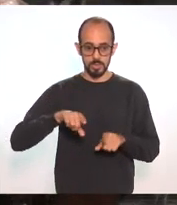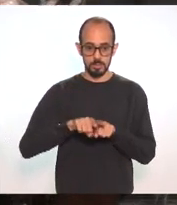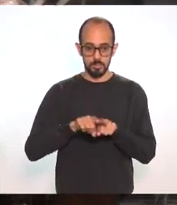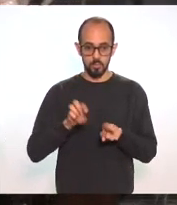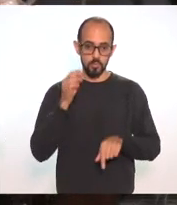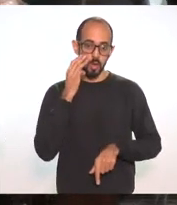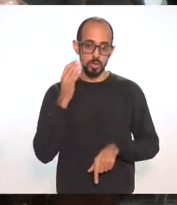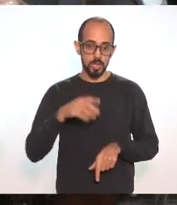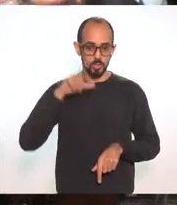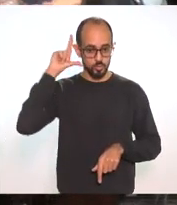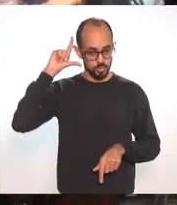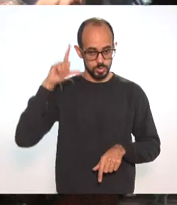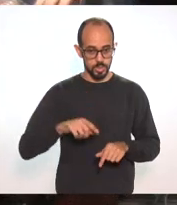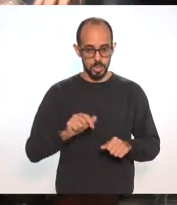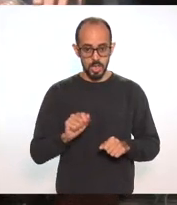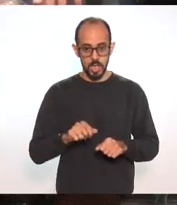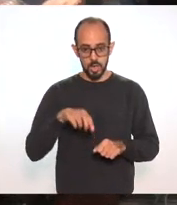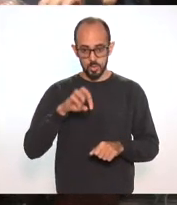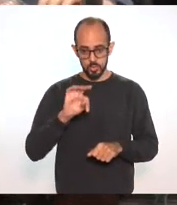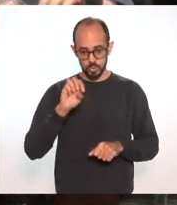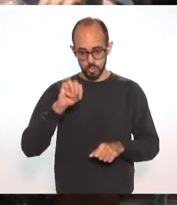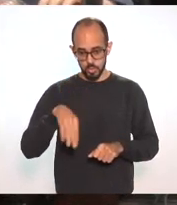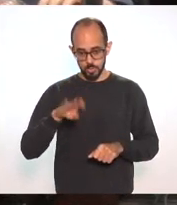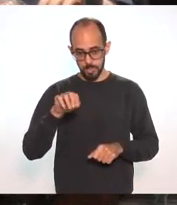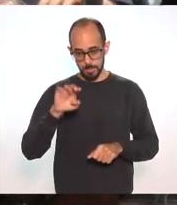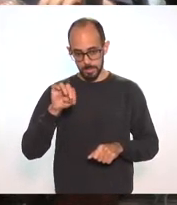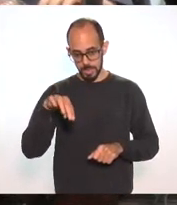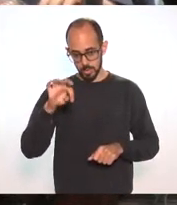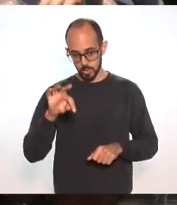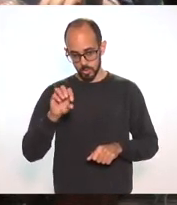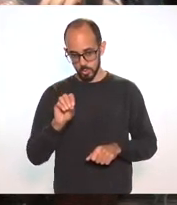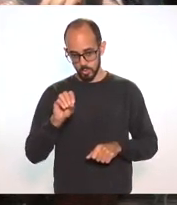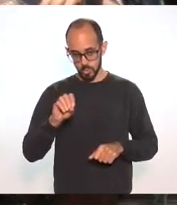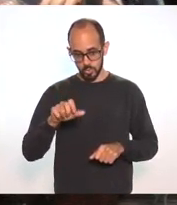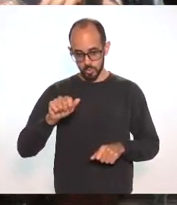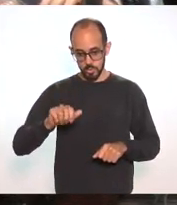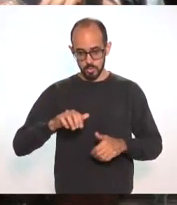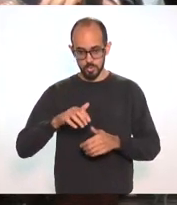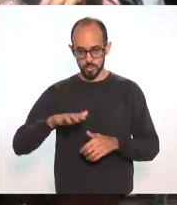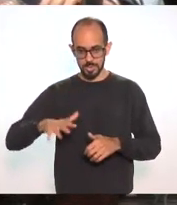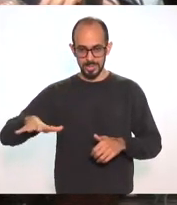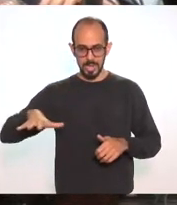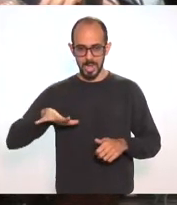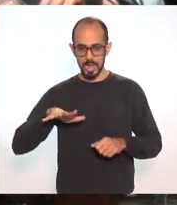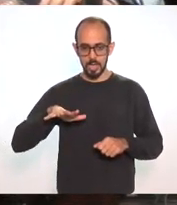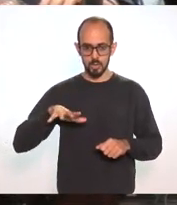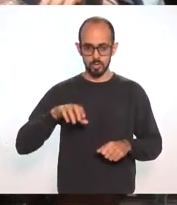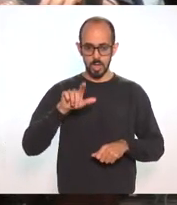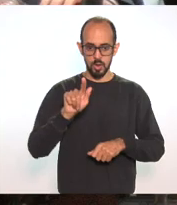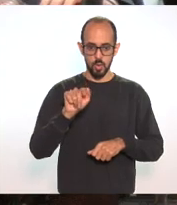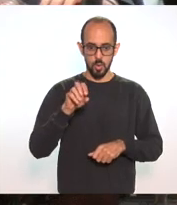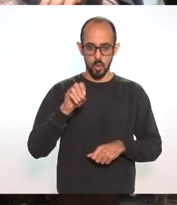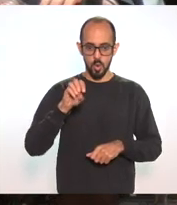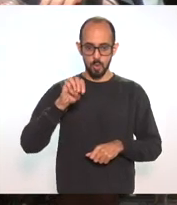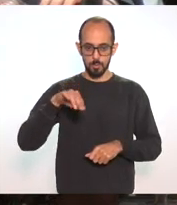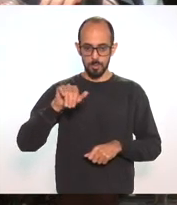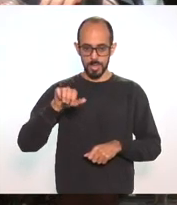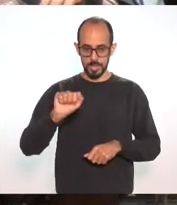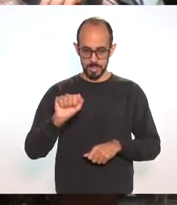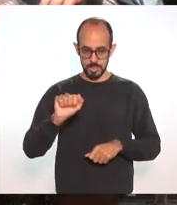por interesse histórico e cultural do Estado do Rio de Janeiro, o terreiro da Gomeia, localizado na Avenida Prefeito Braulino de Matos